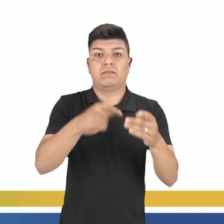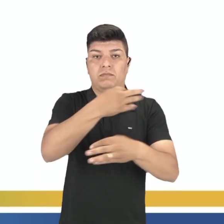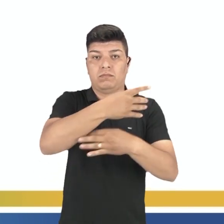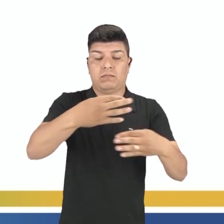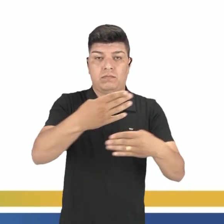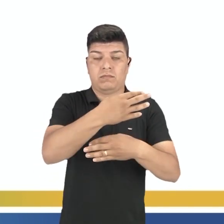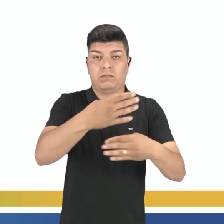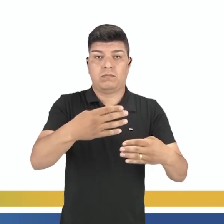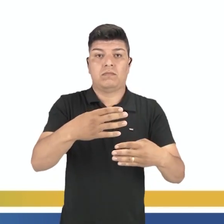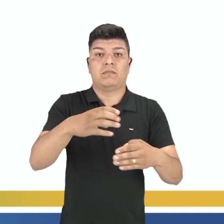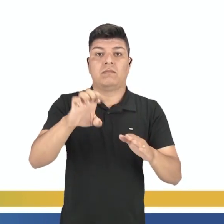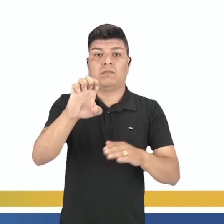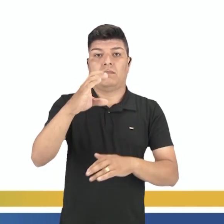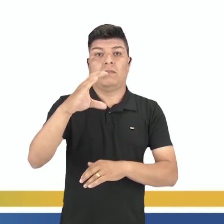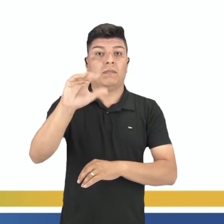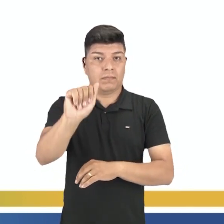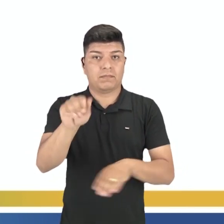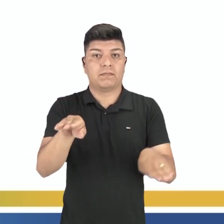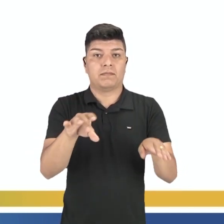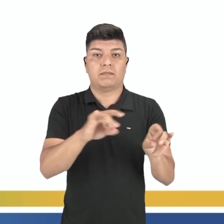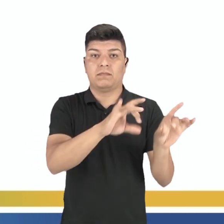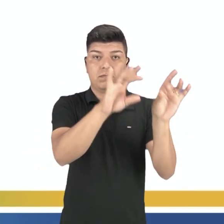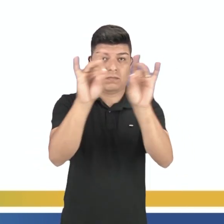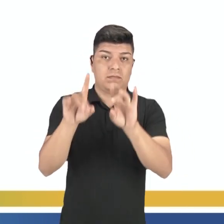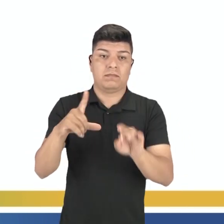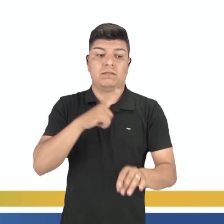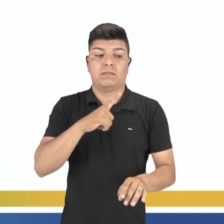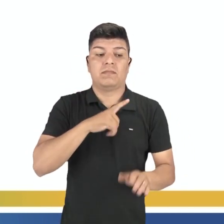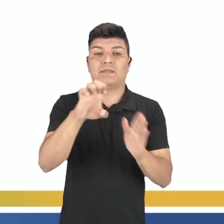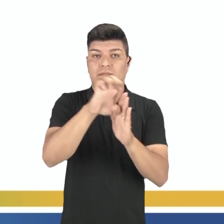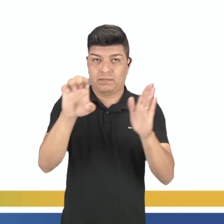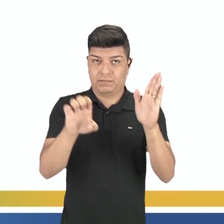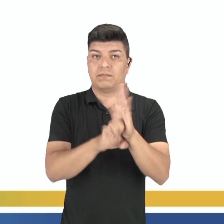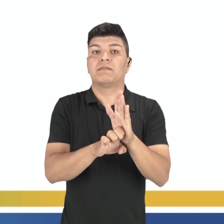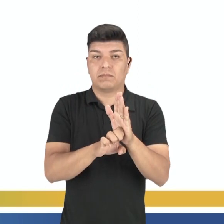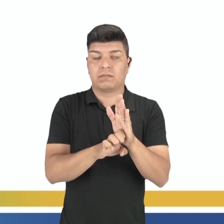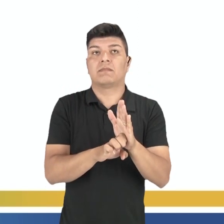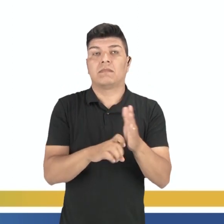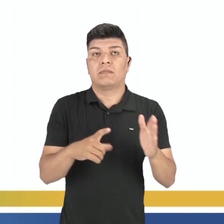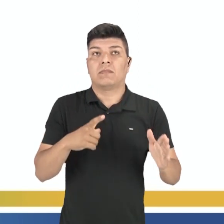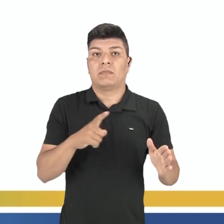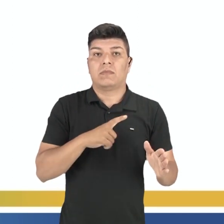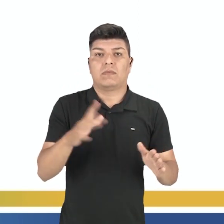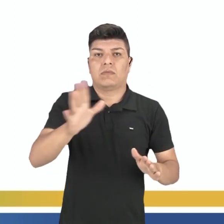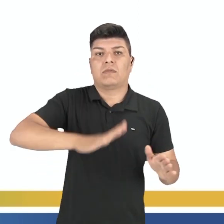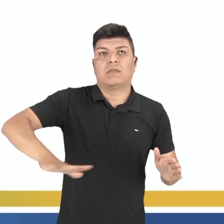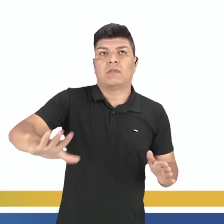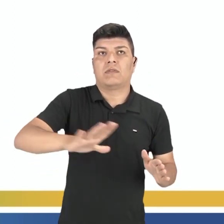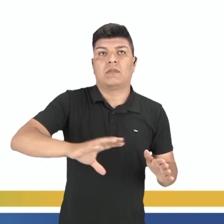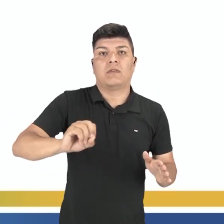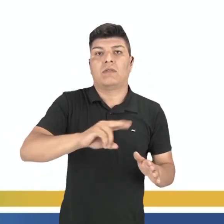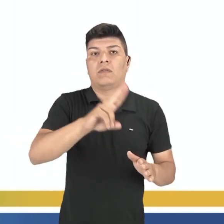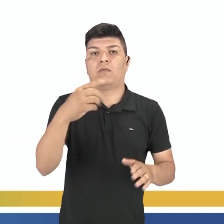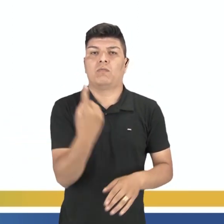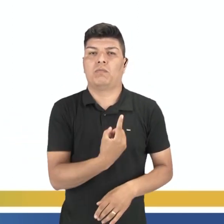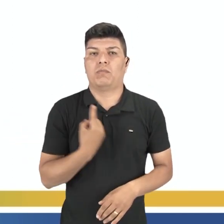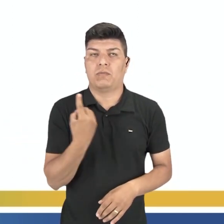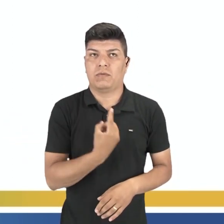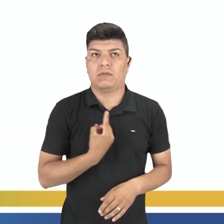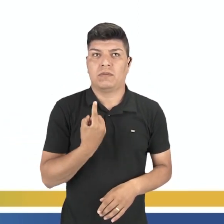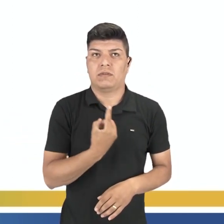os estatutos que são específicos e também tem os decretos, tá? Trata-se de um ato geral ou